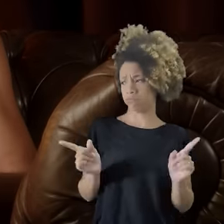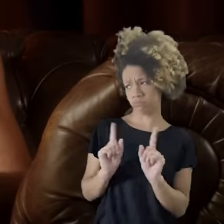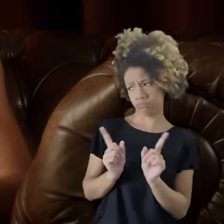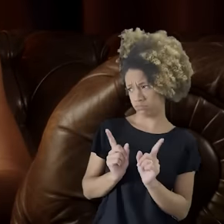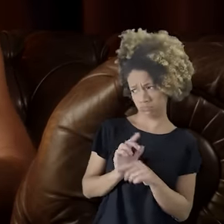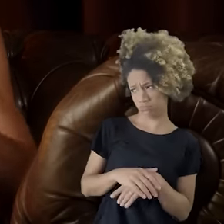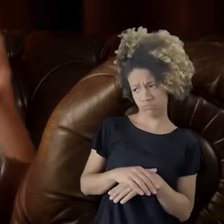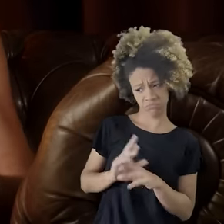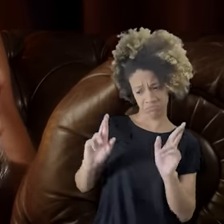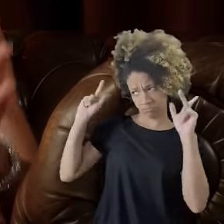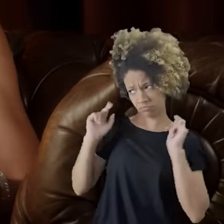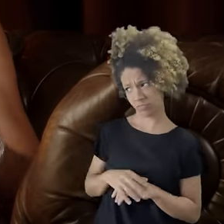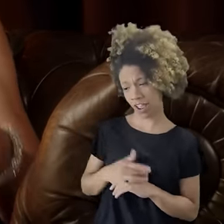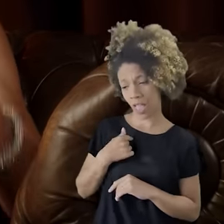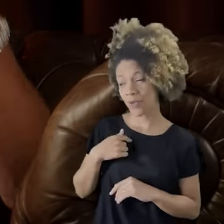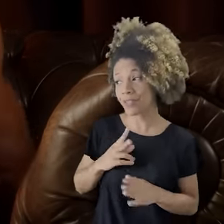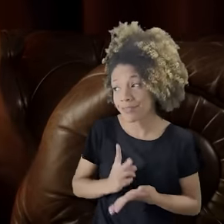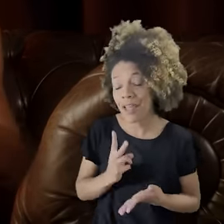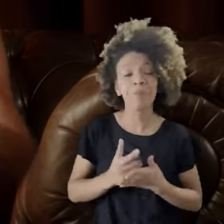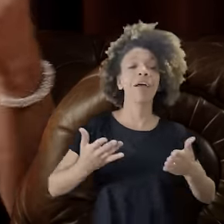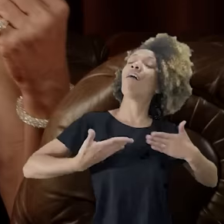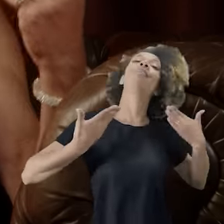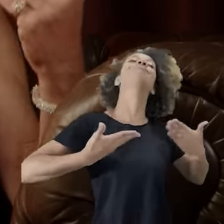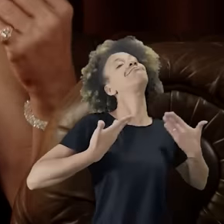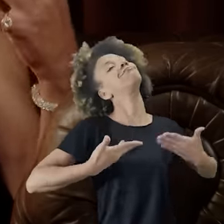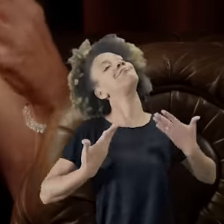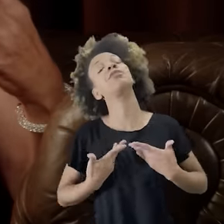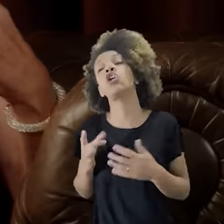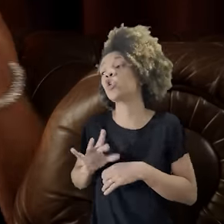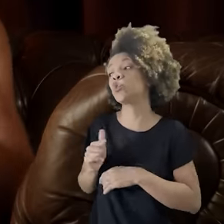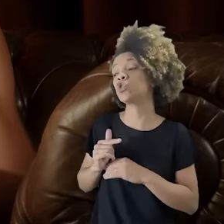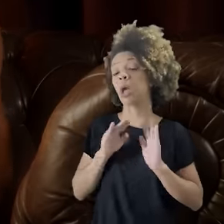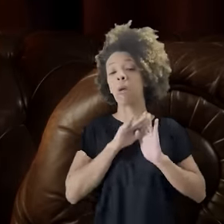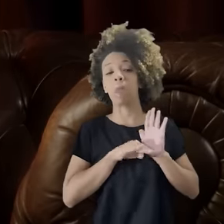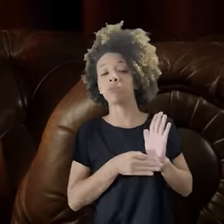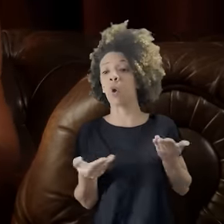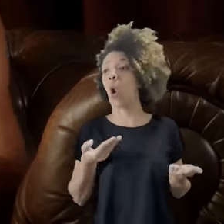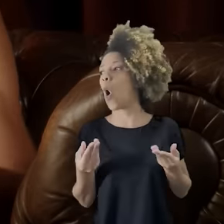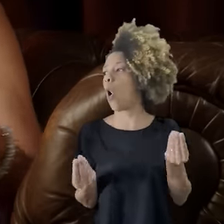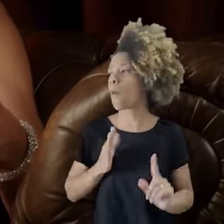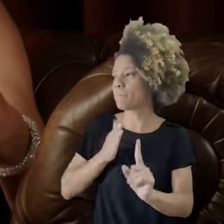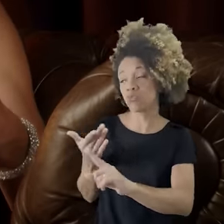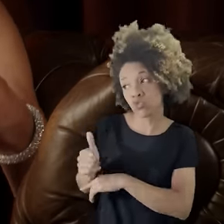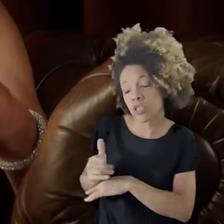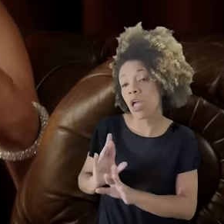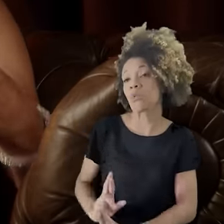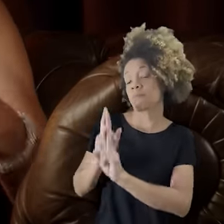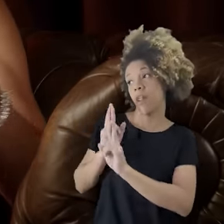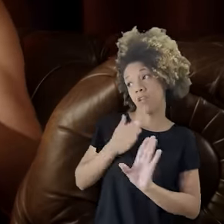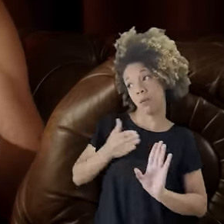Não exatamente ao contrário eu sinto muito alegre eu só não não tinha assim parâmetro para me colocar eu esperava